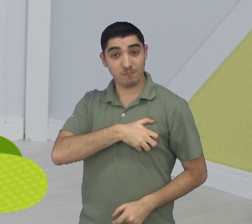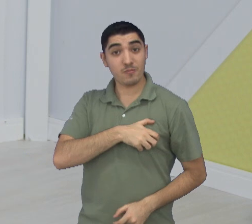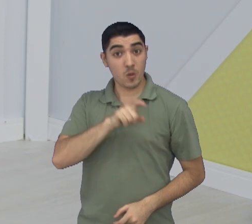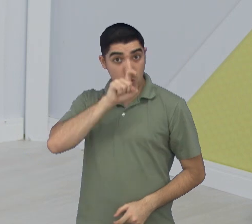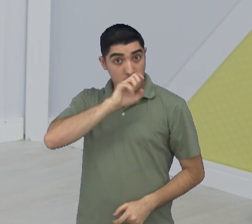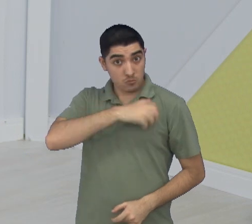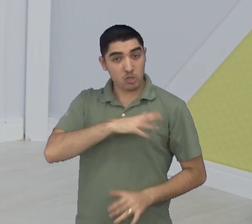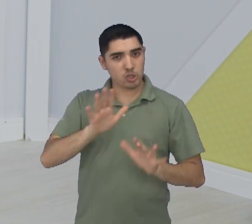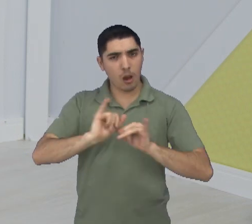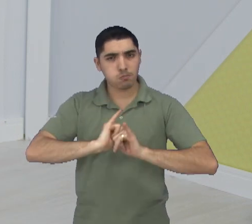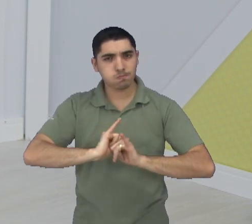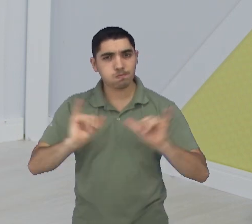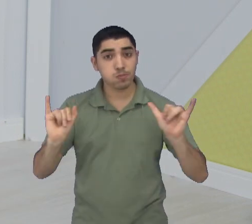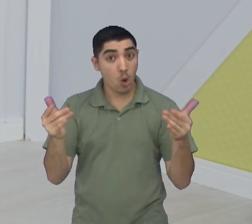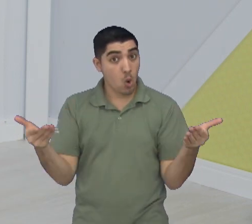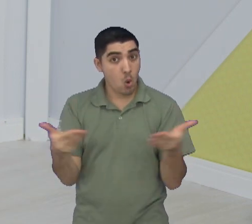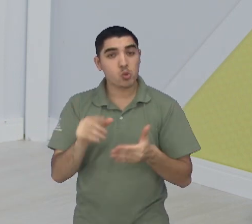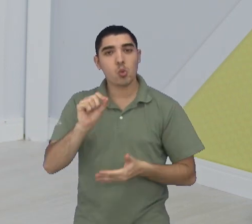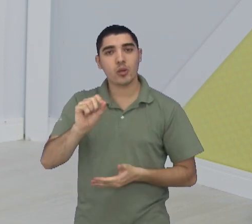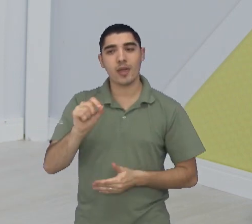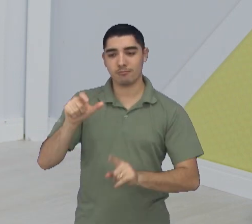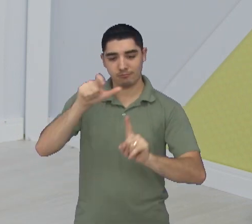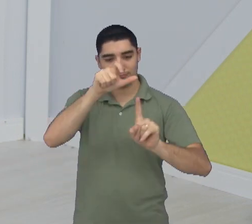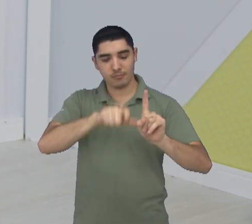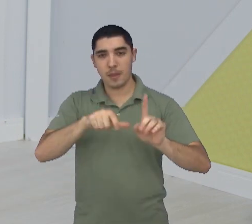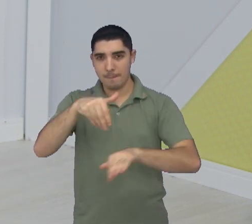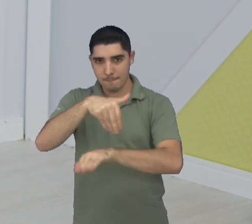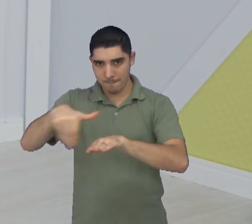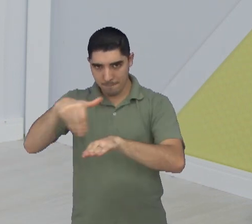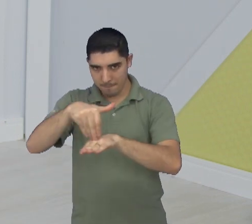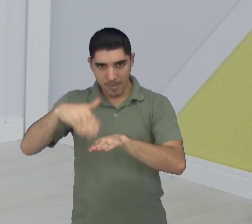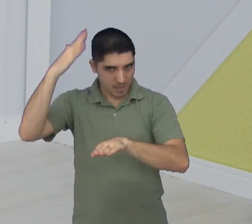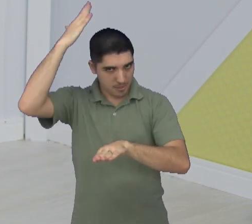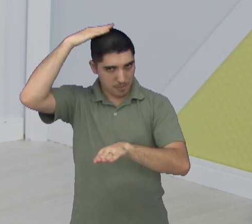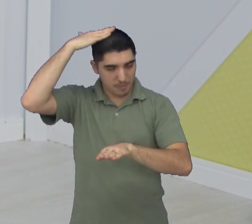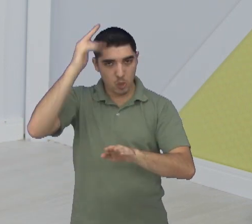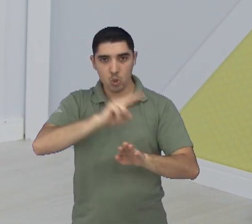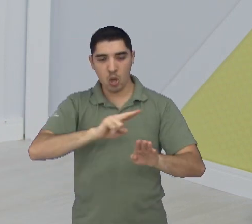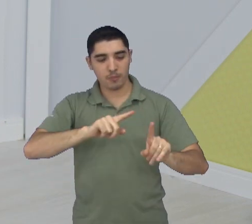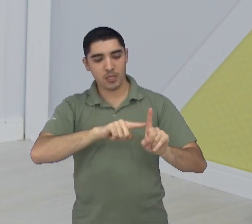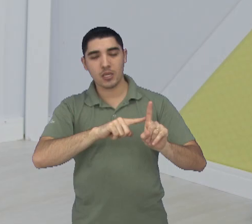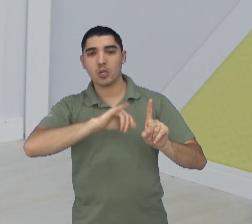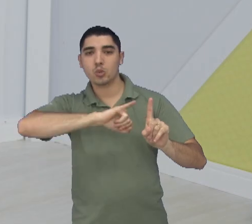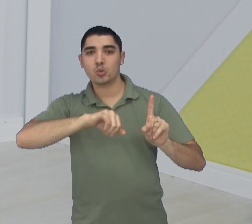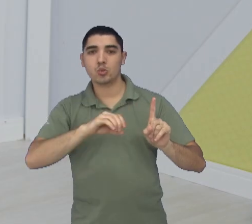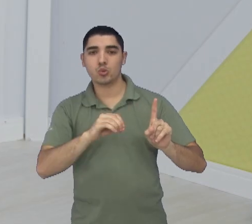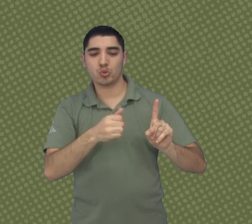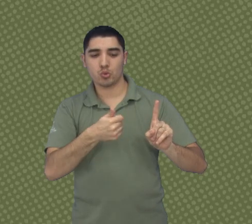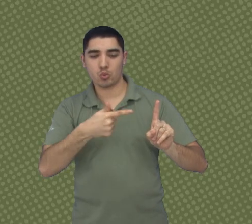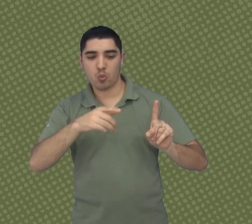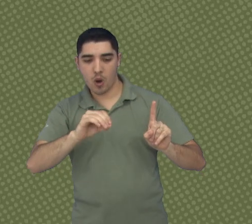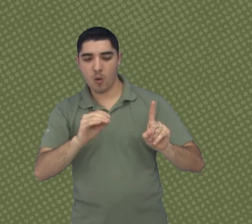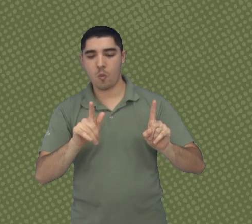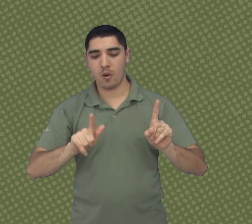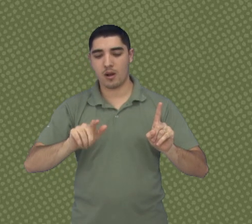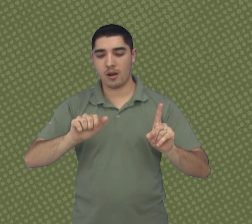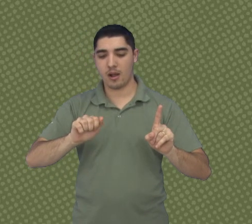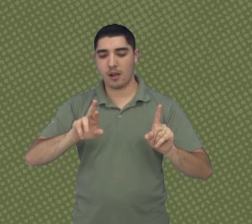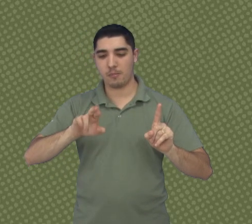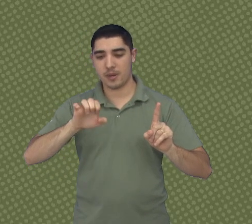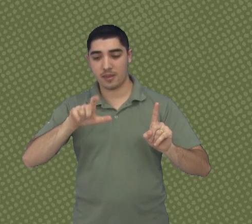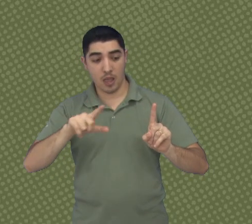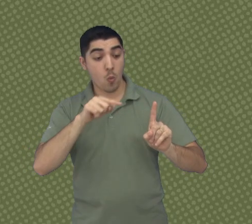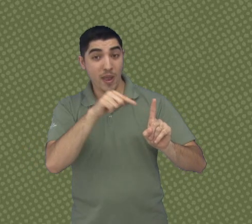José confirmou hoje a renovação do meia João Gabriel, que veio para a campanha da Copa Paulista e